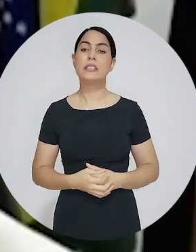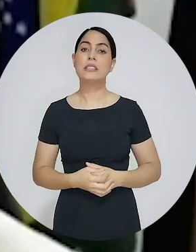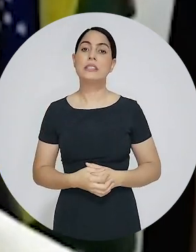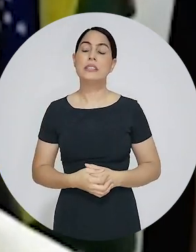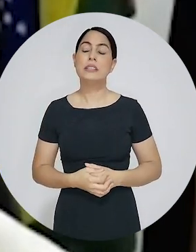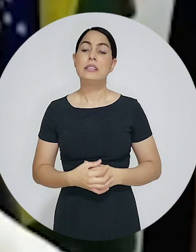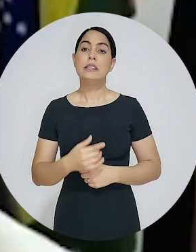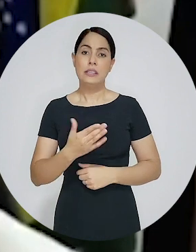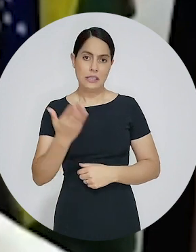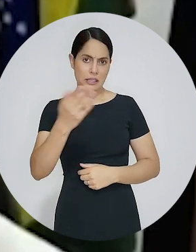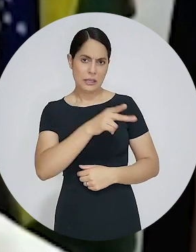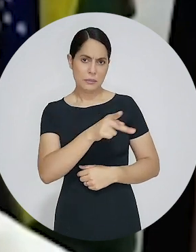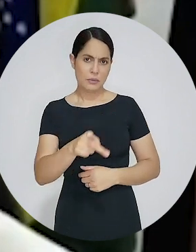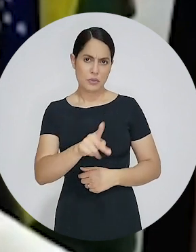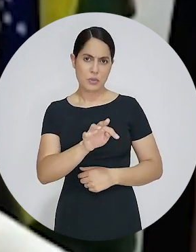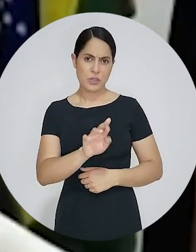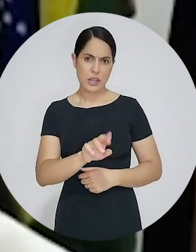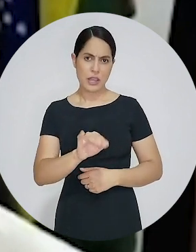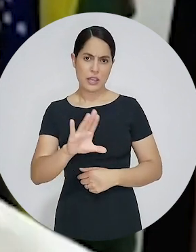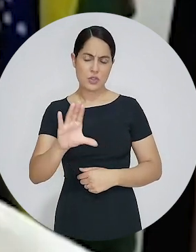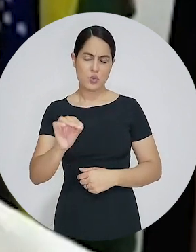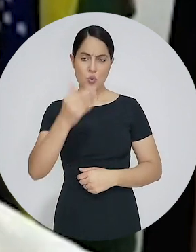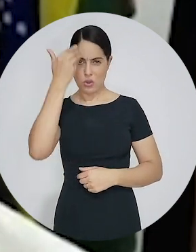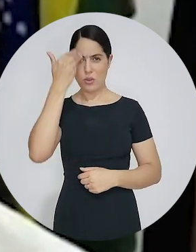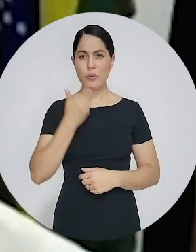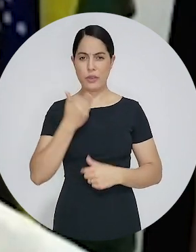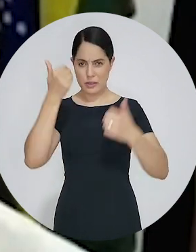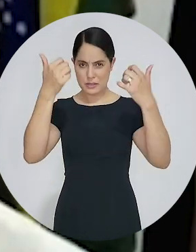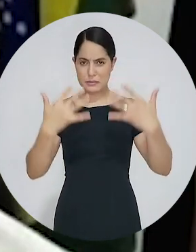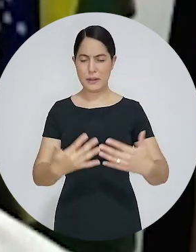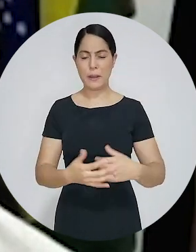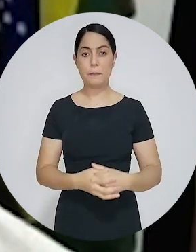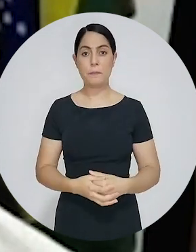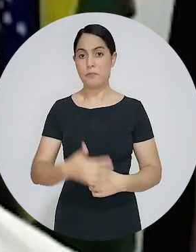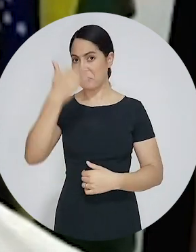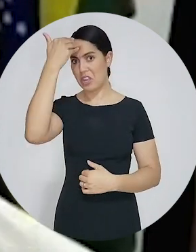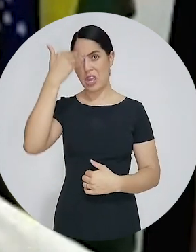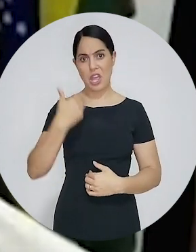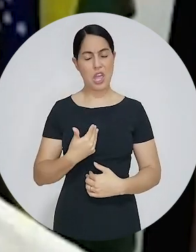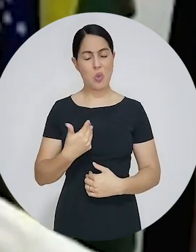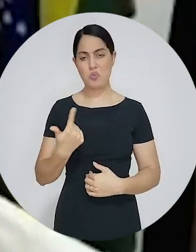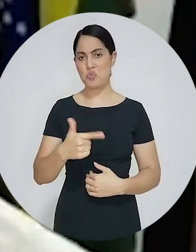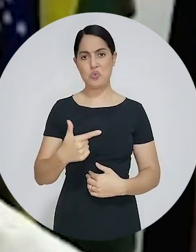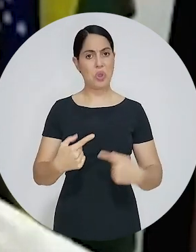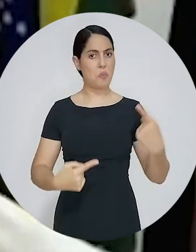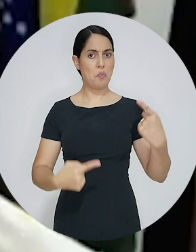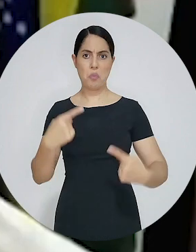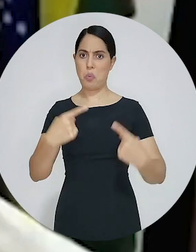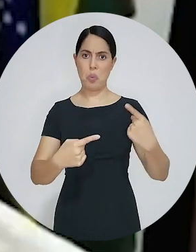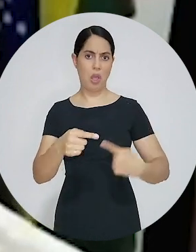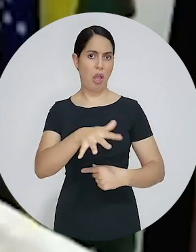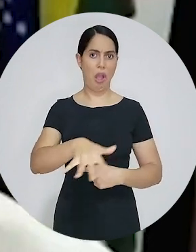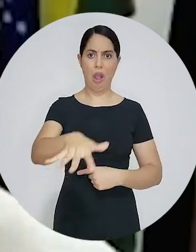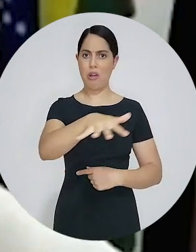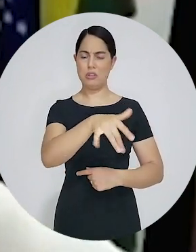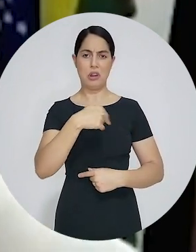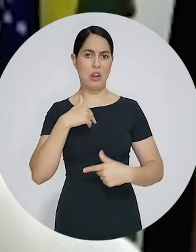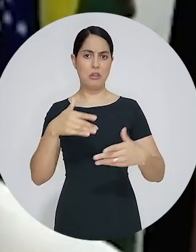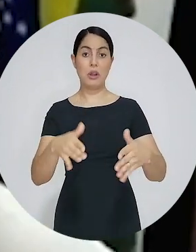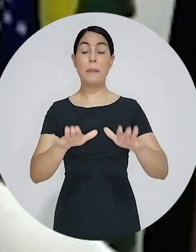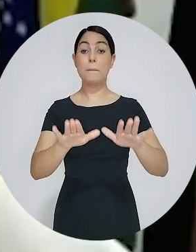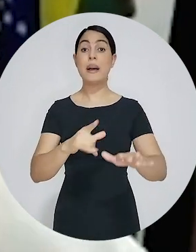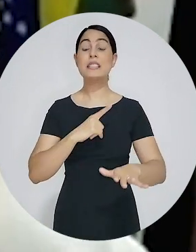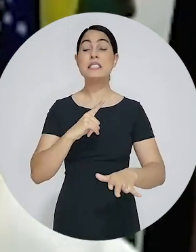E aí, professor Técio, eu quero aqui fazer uma ressalva. Eu não tenho um caráter punitivista também,